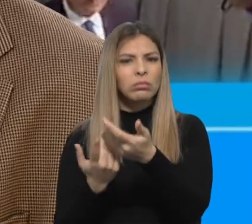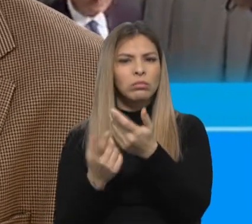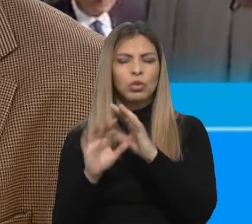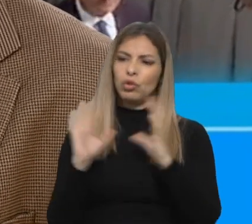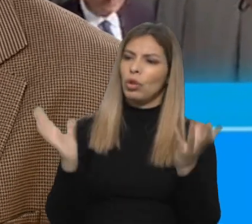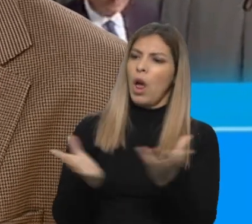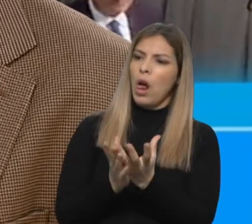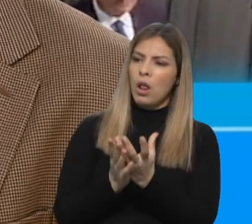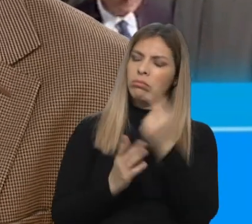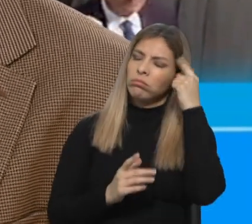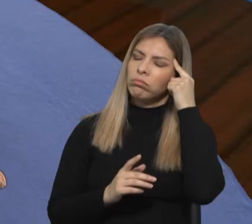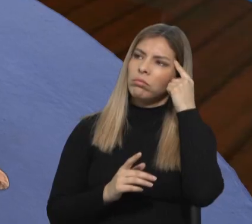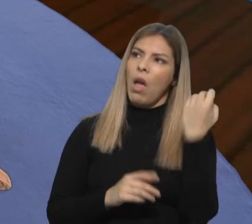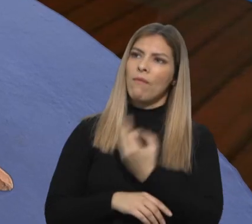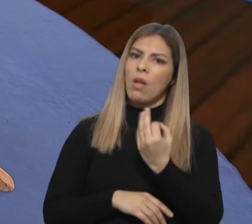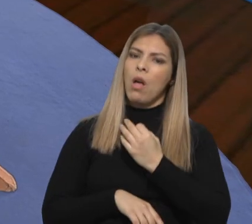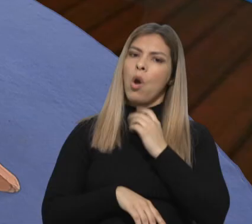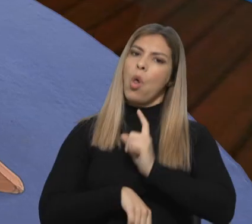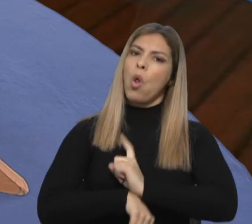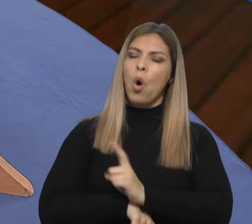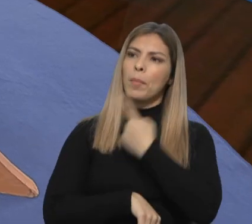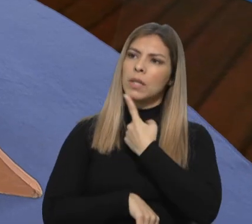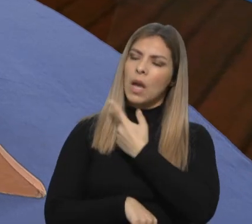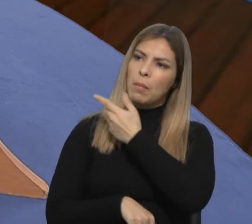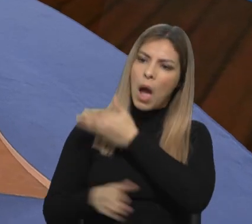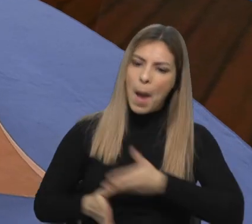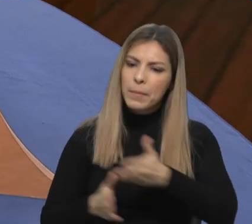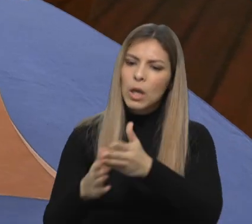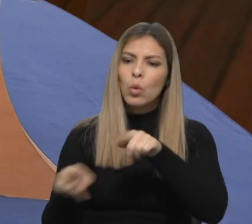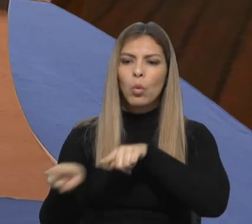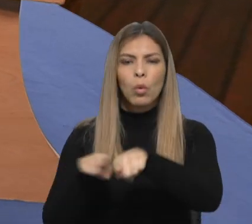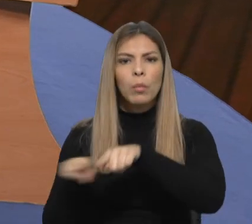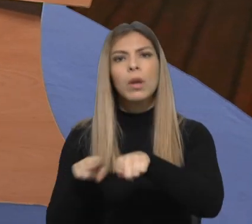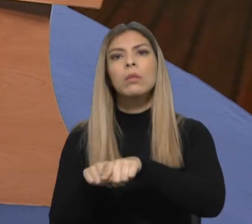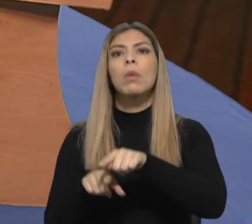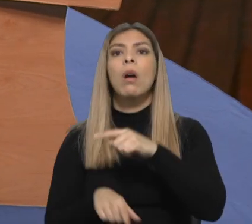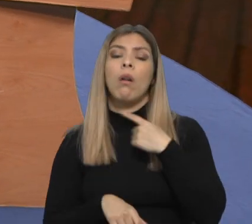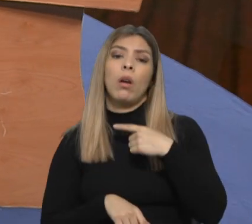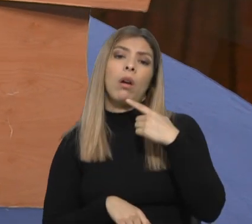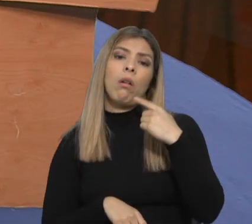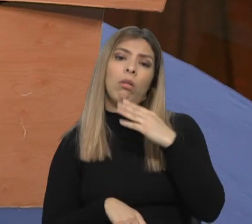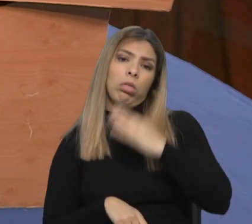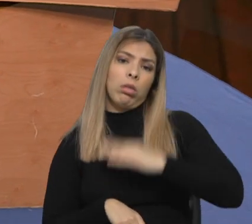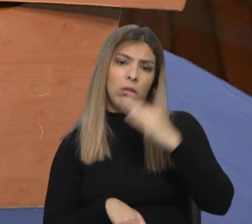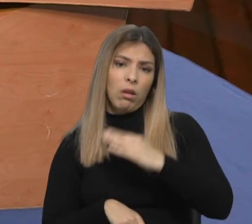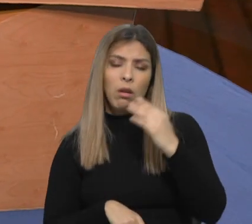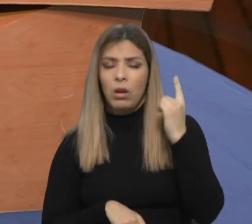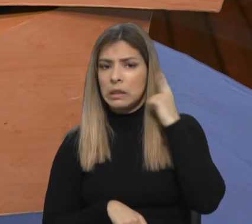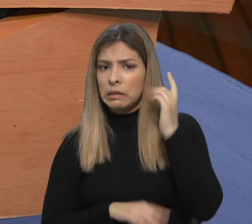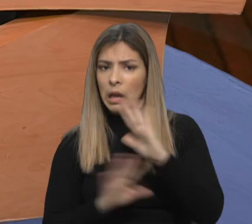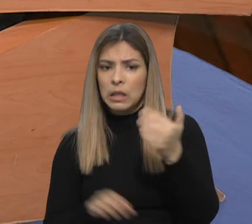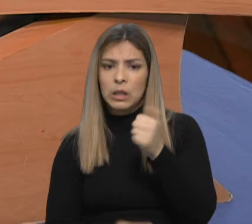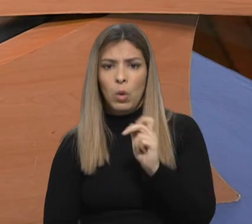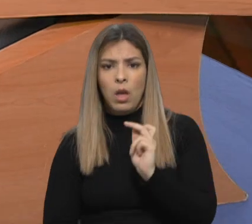relativamente imediata daquilo que era o trajeto político da nossa Terceira República e dos 50 anos de democracia. E, portanto, aquilo a que me propus na